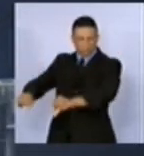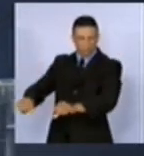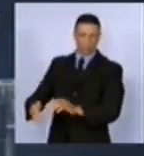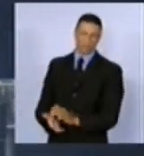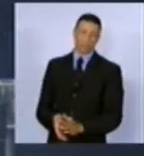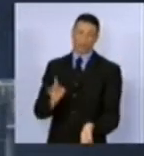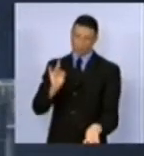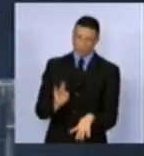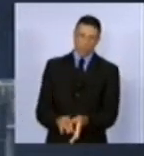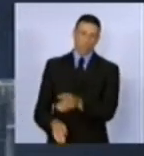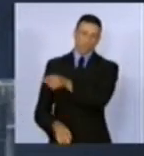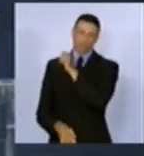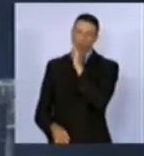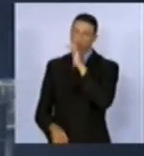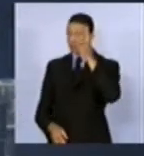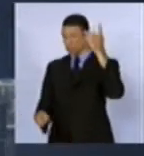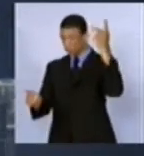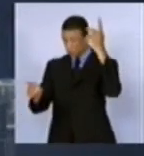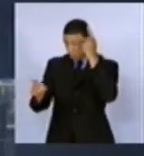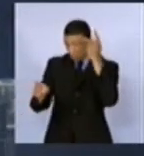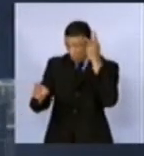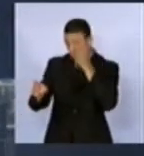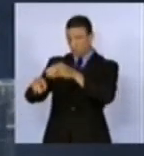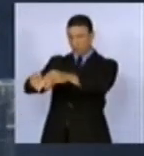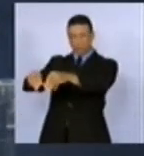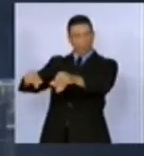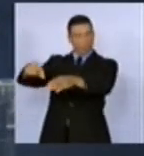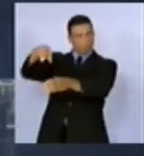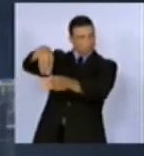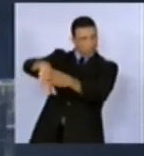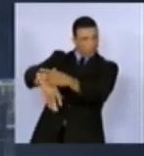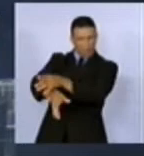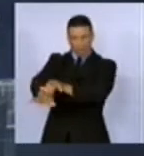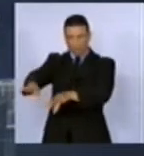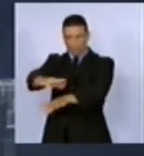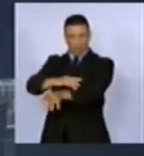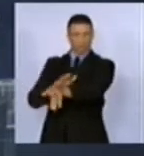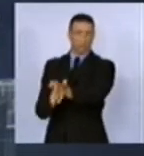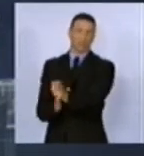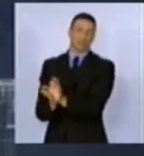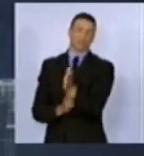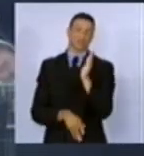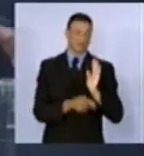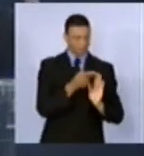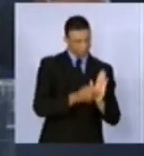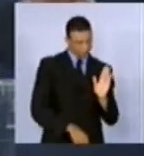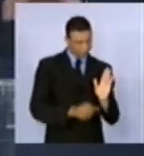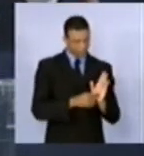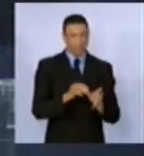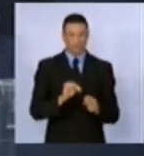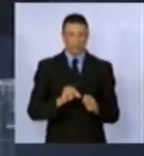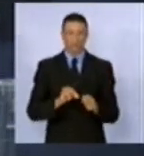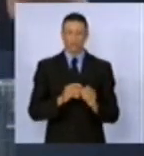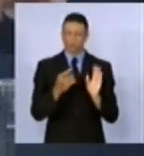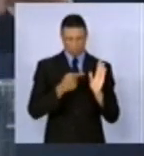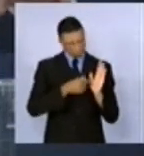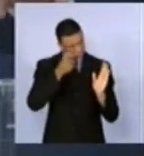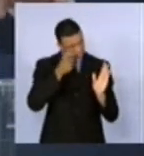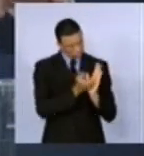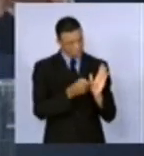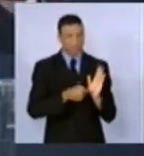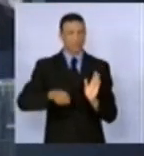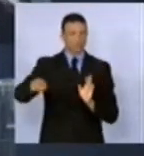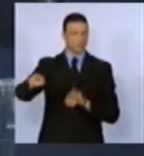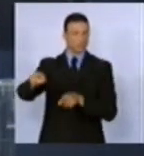por exemplo o Aterro Bandeirantes recebe créditos de carbono um projeto interessante que eles fizeram pega um